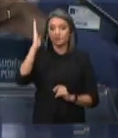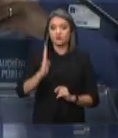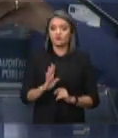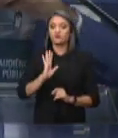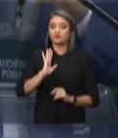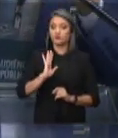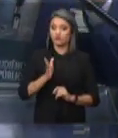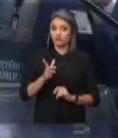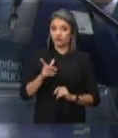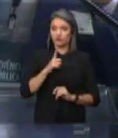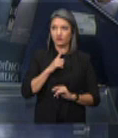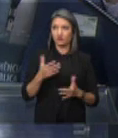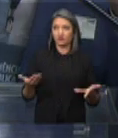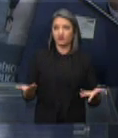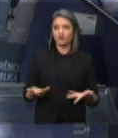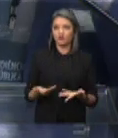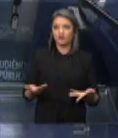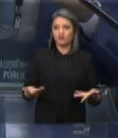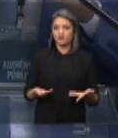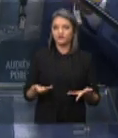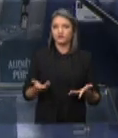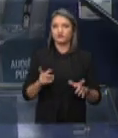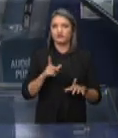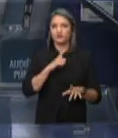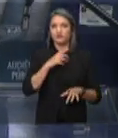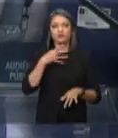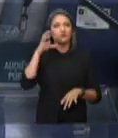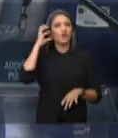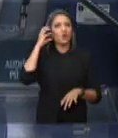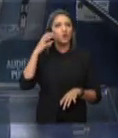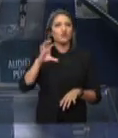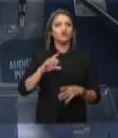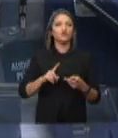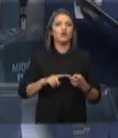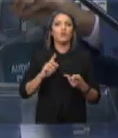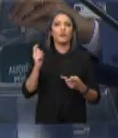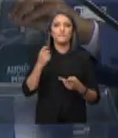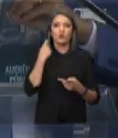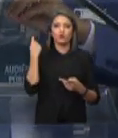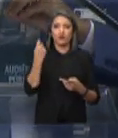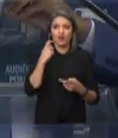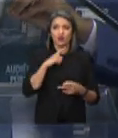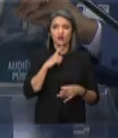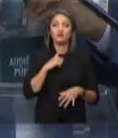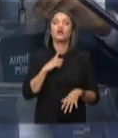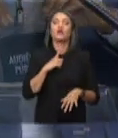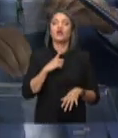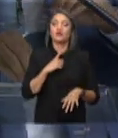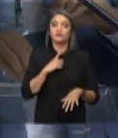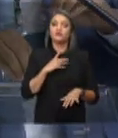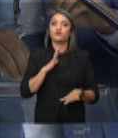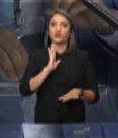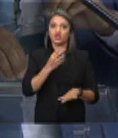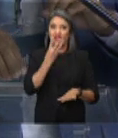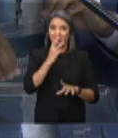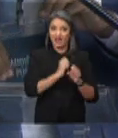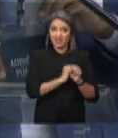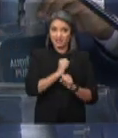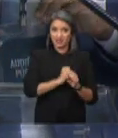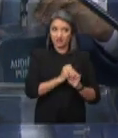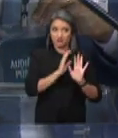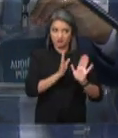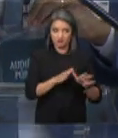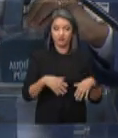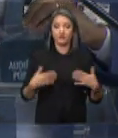já tem hoje A partir de Curitiba e Porto Alegre que foram os primeiros projetos que já tem três anos de execução mas esses que nós